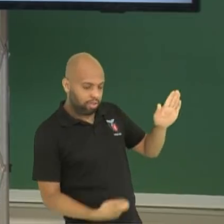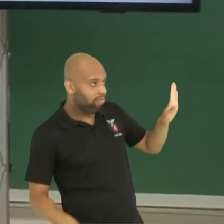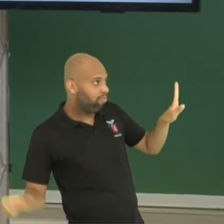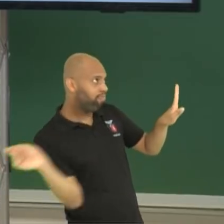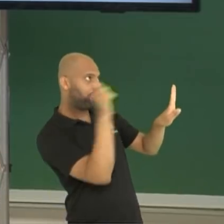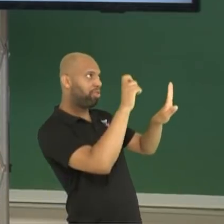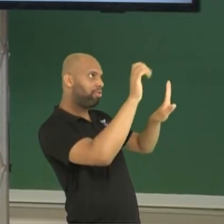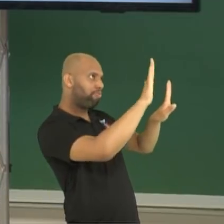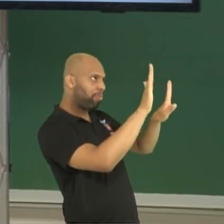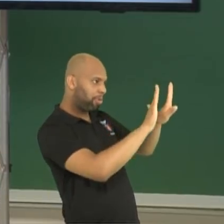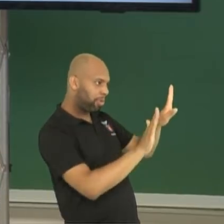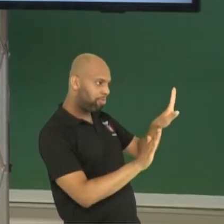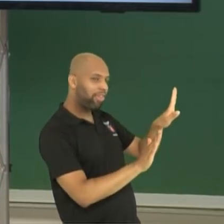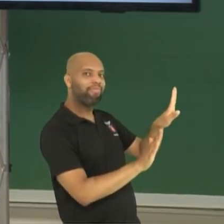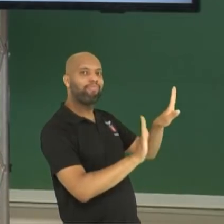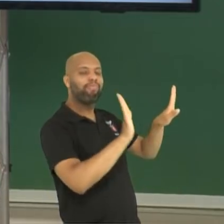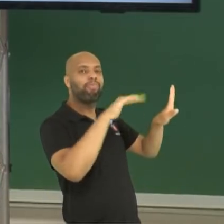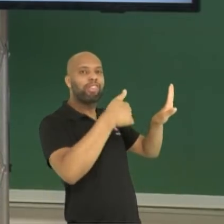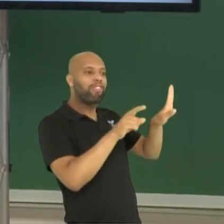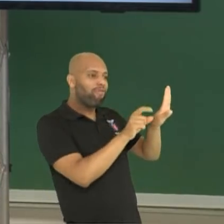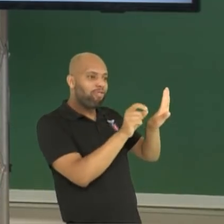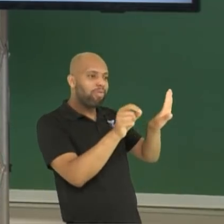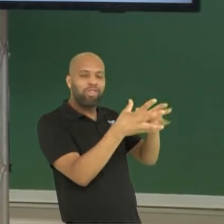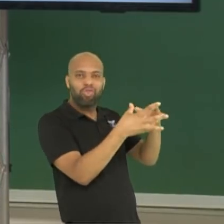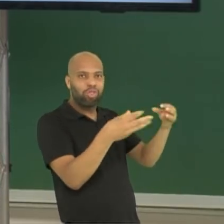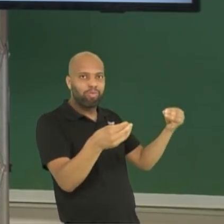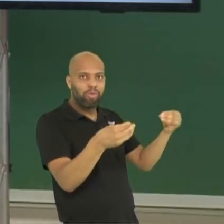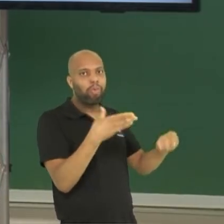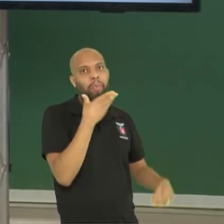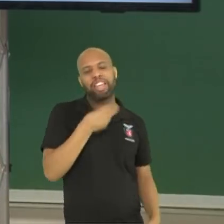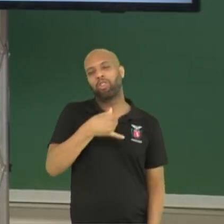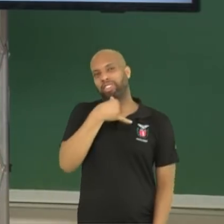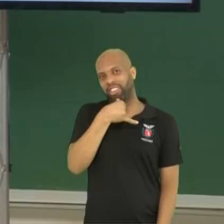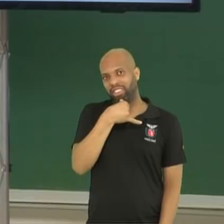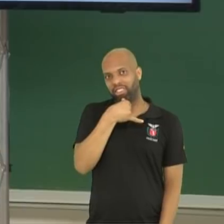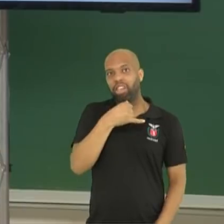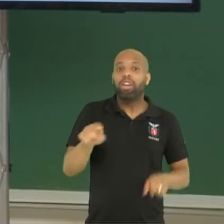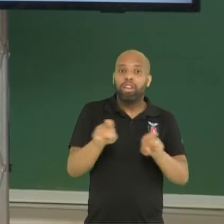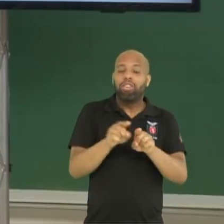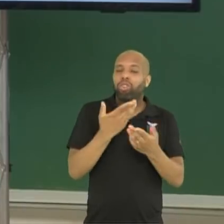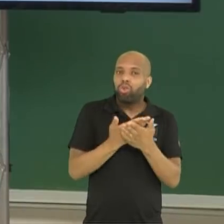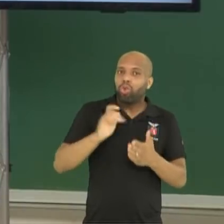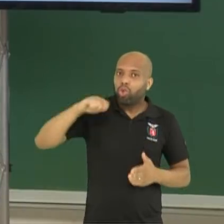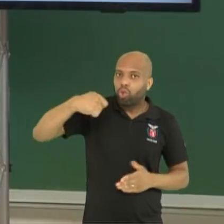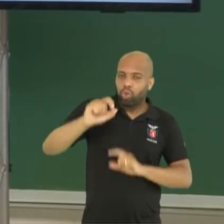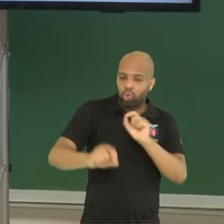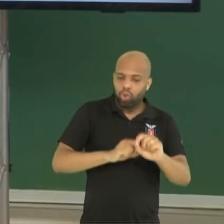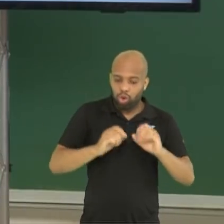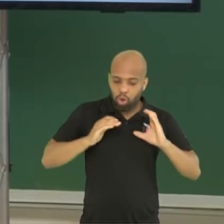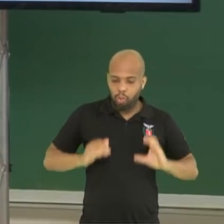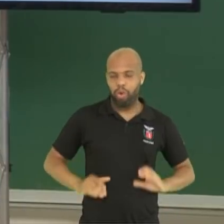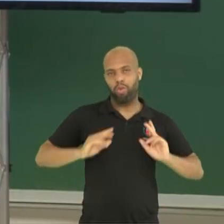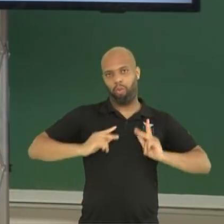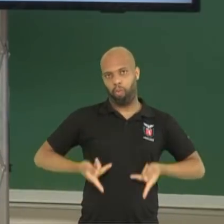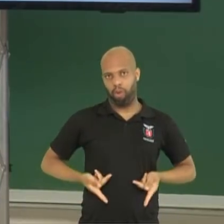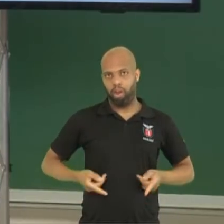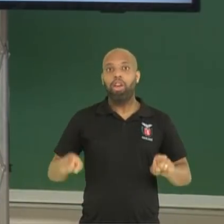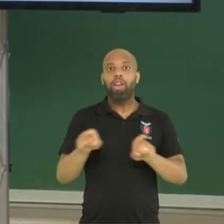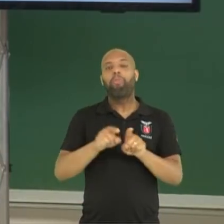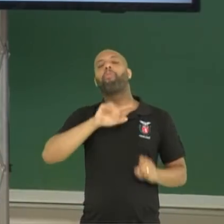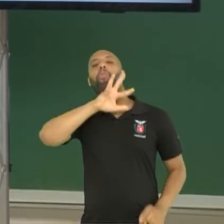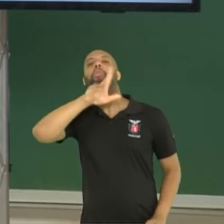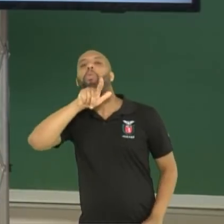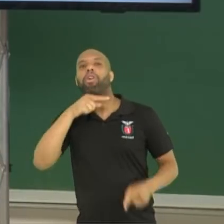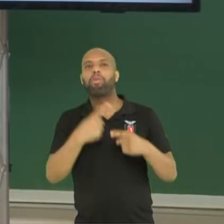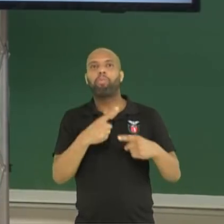estarem ali com ele, né? Então, ele ficou muito chateado, muito triste. E ele falava sobre esse comportamento humano e dos animais, né? Tem pessoas